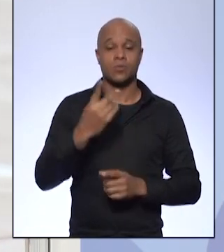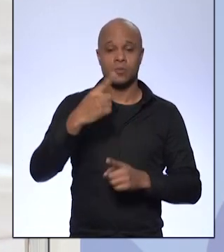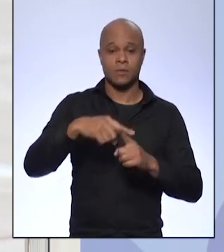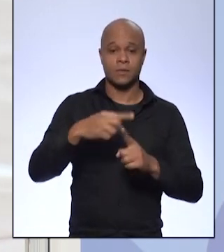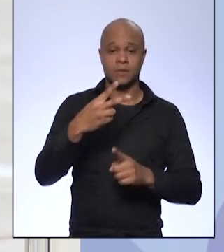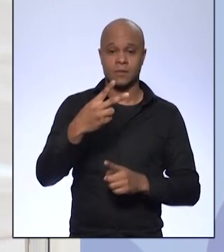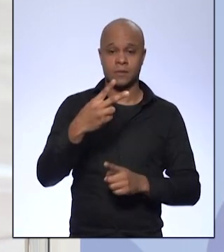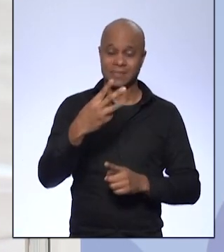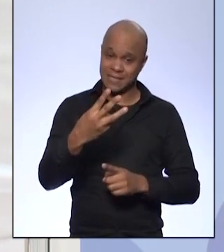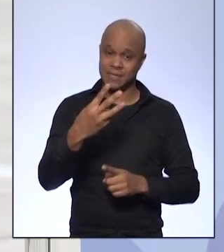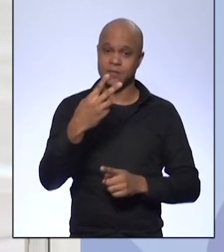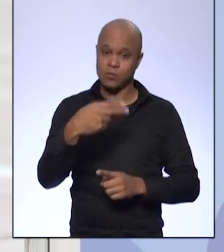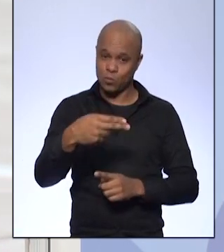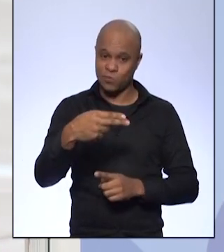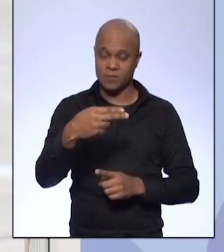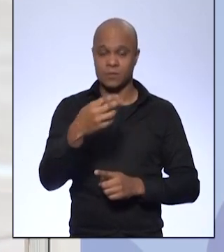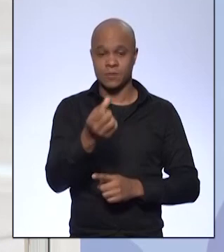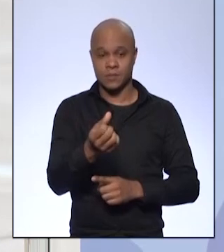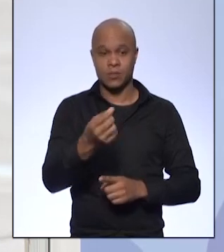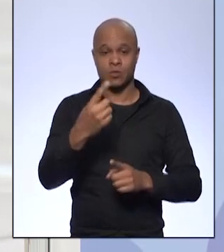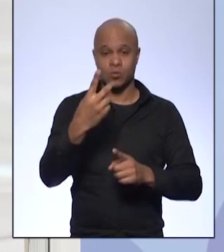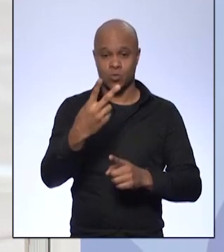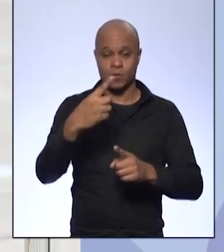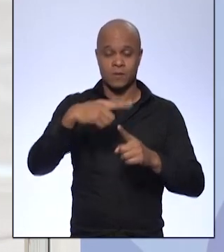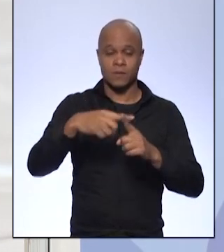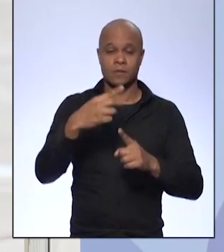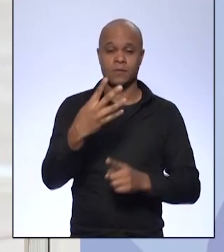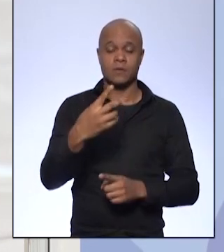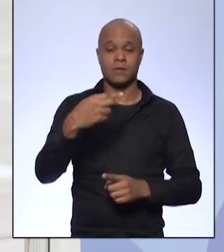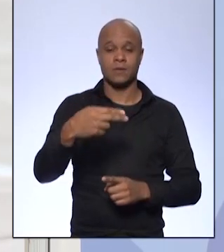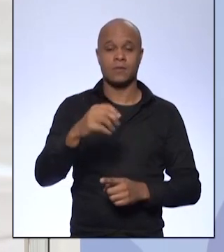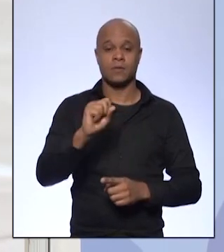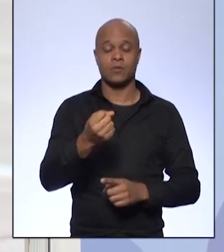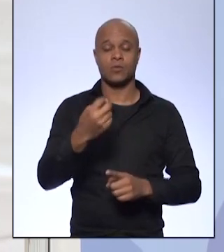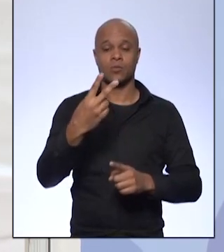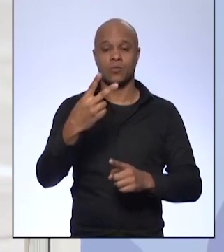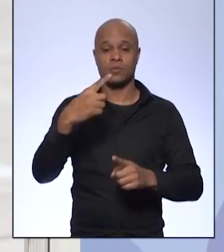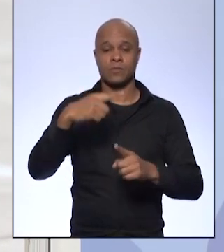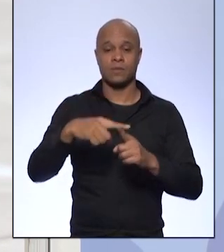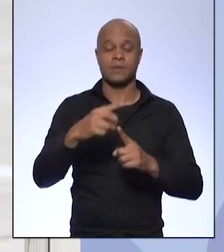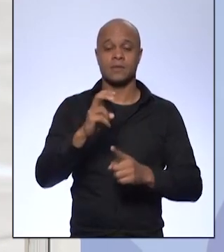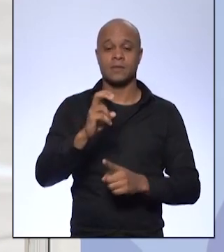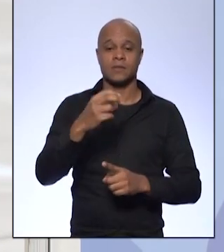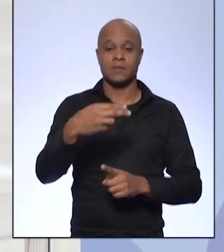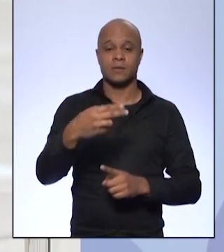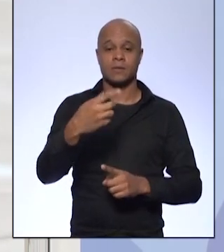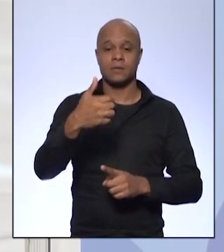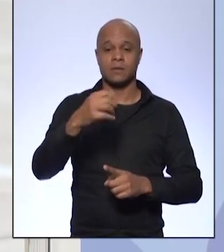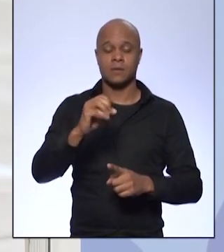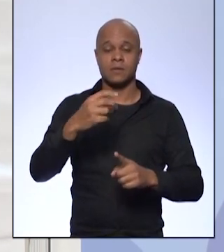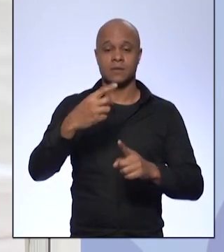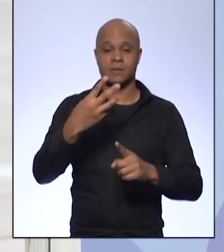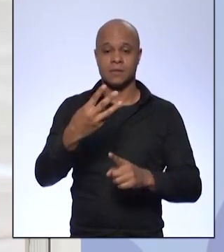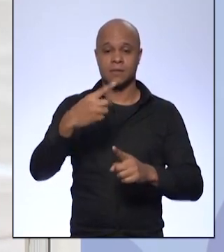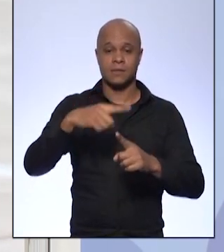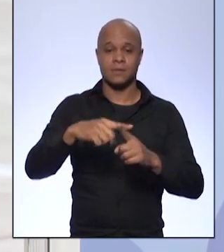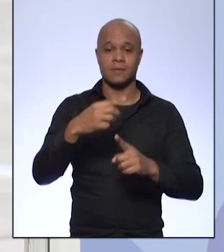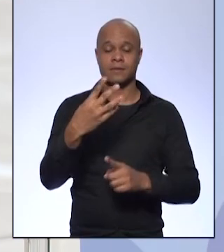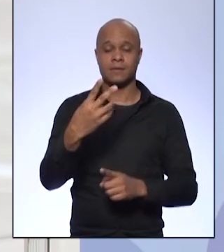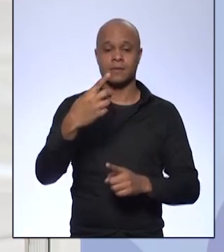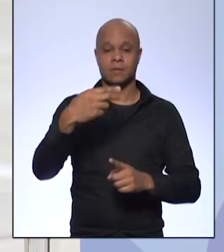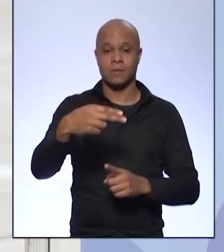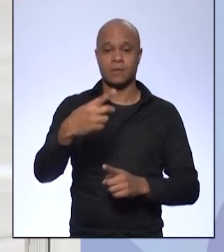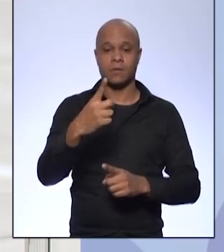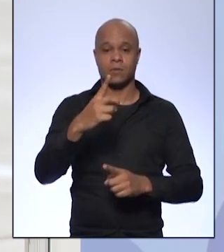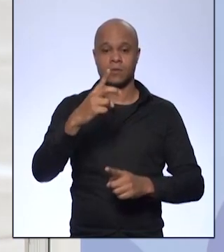vezes 4, 8. 2 vezes 5, 10. 3 vezes 4, 12.